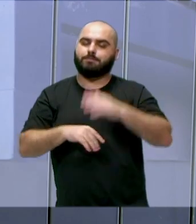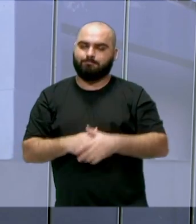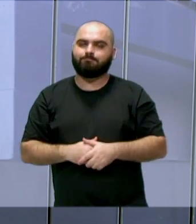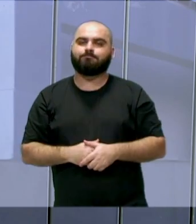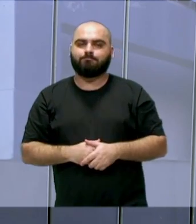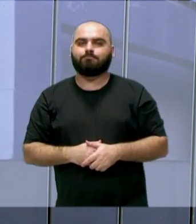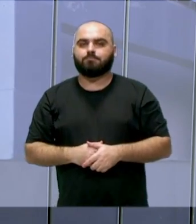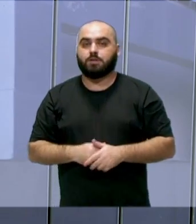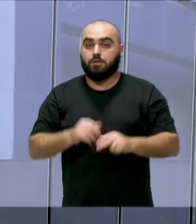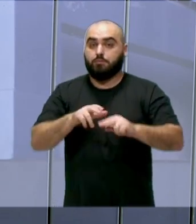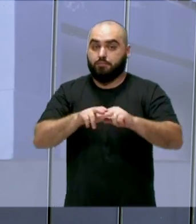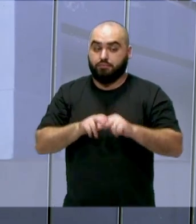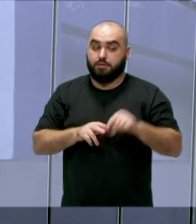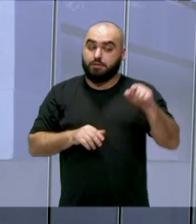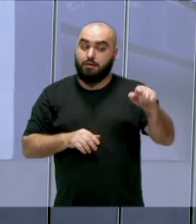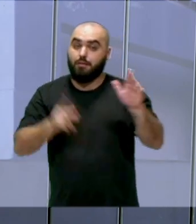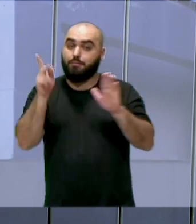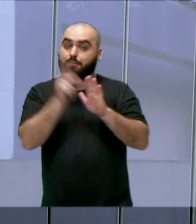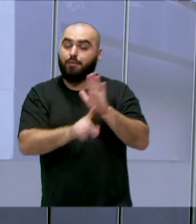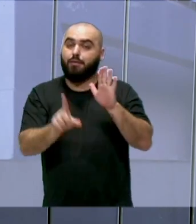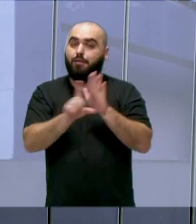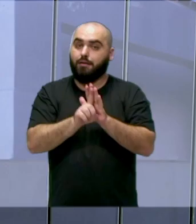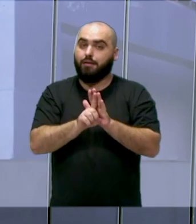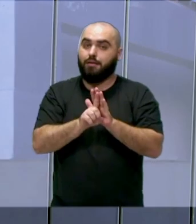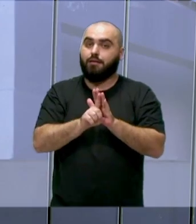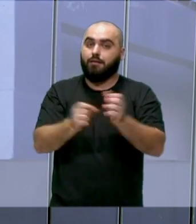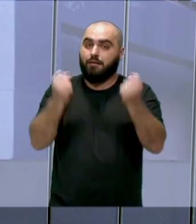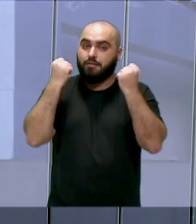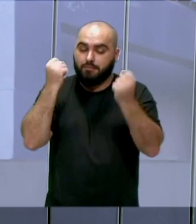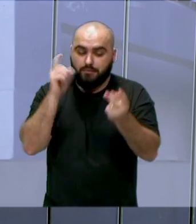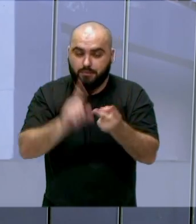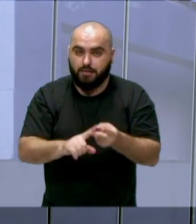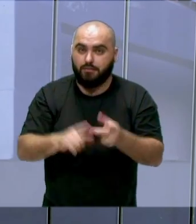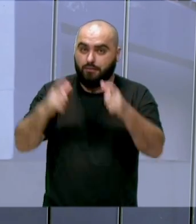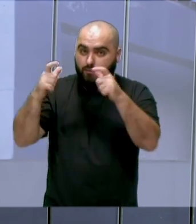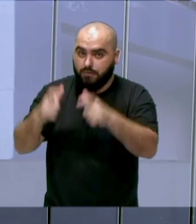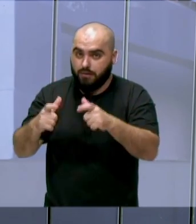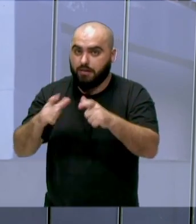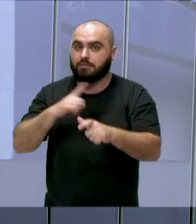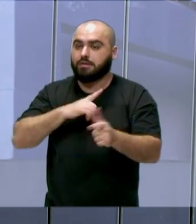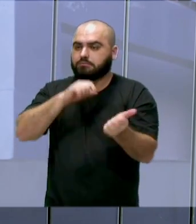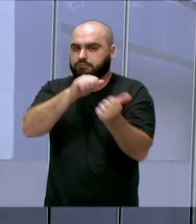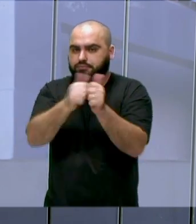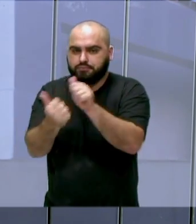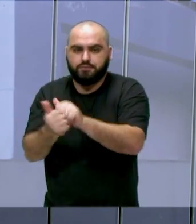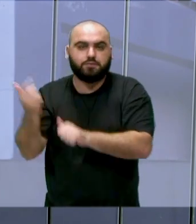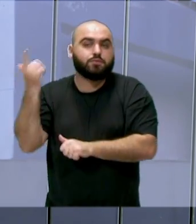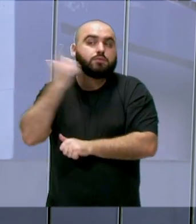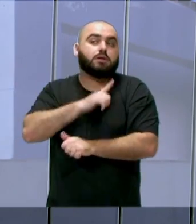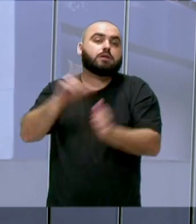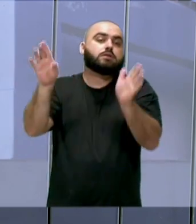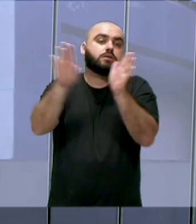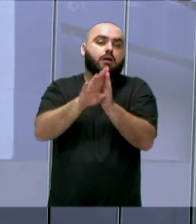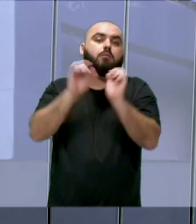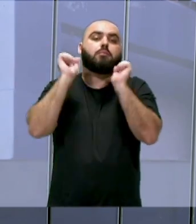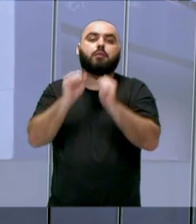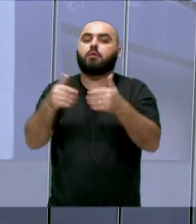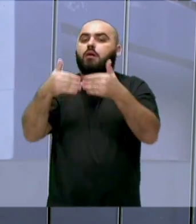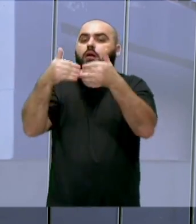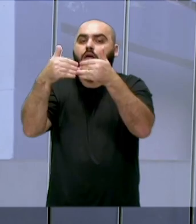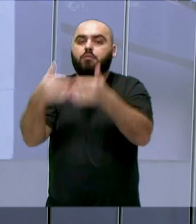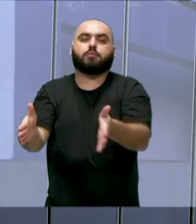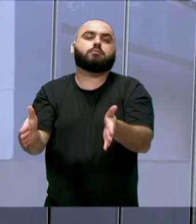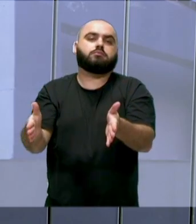que através desse projeto de lei, se as academias e os locais que tivessem adequado para receber, poderiam estar funcionando e